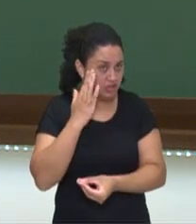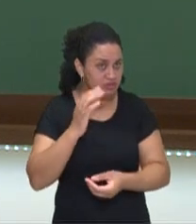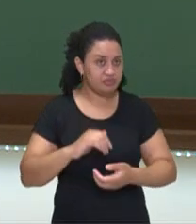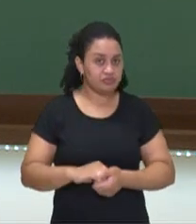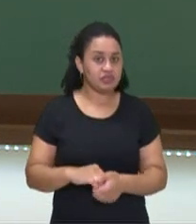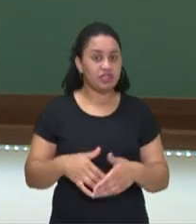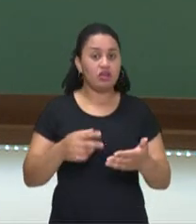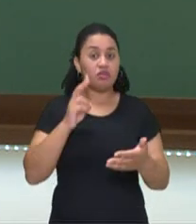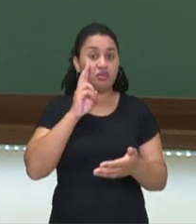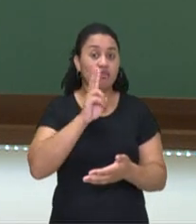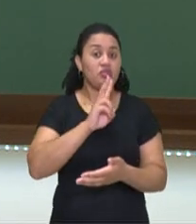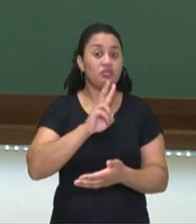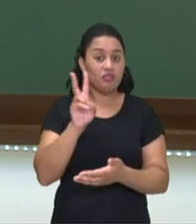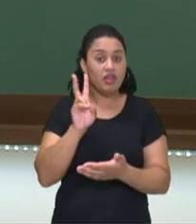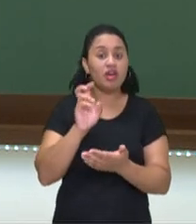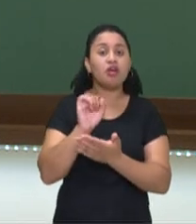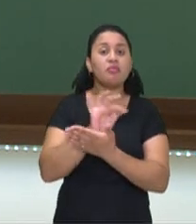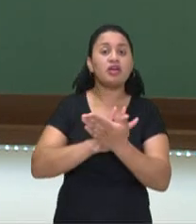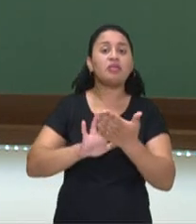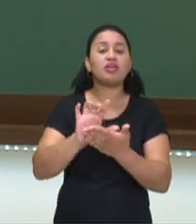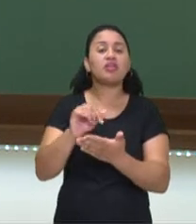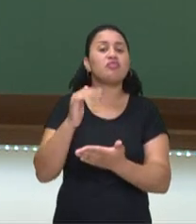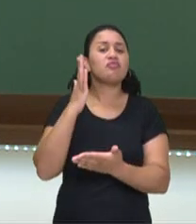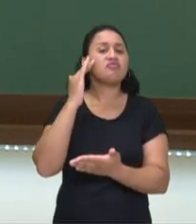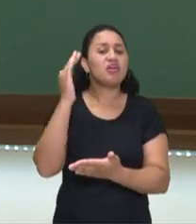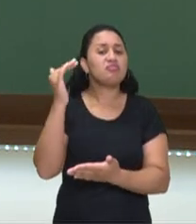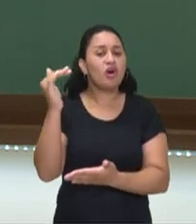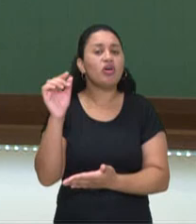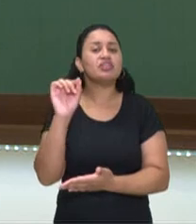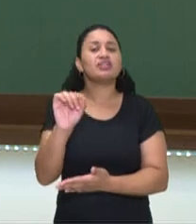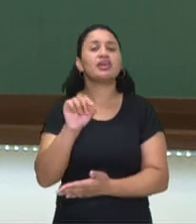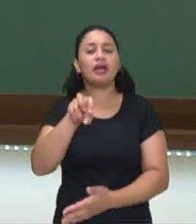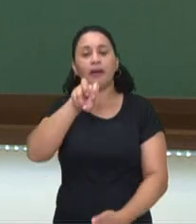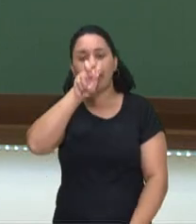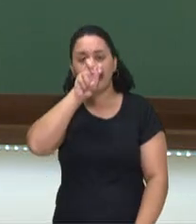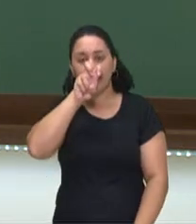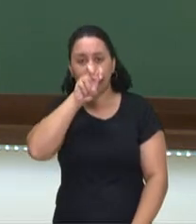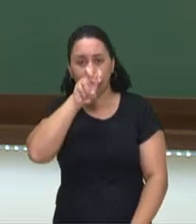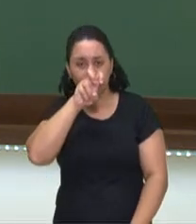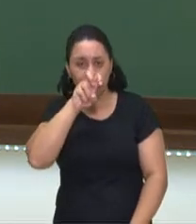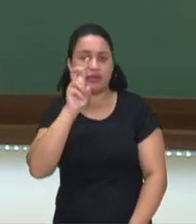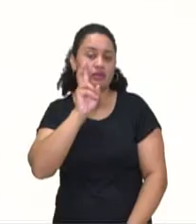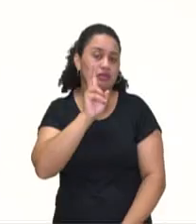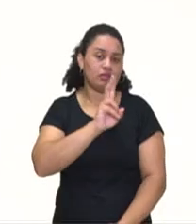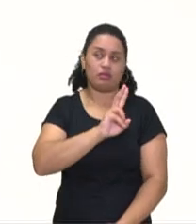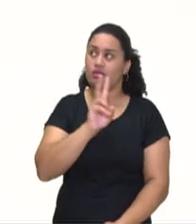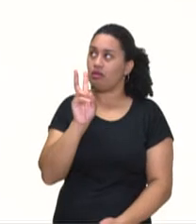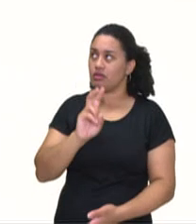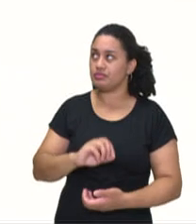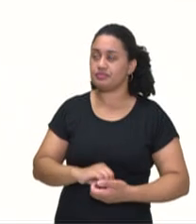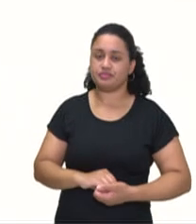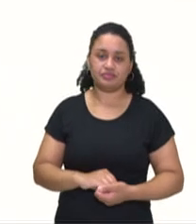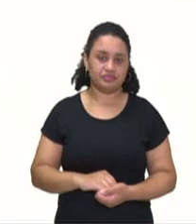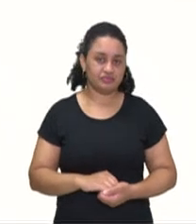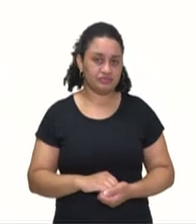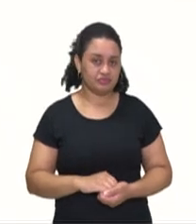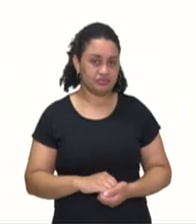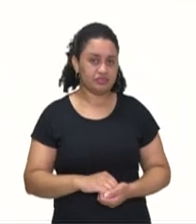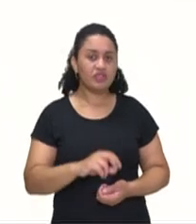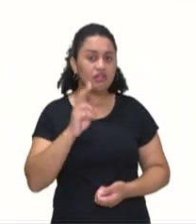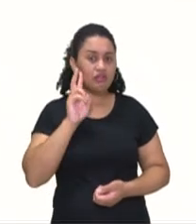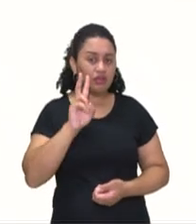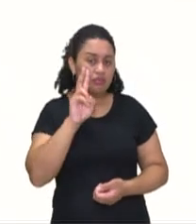olhar aqui uma figura bastante conhecida, que é a Mônica, né? Então, ó, na atualidade,